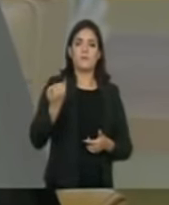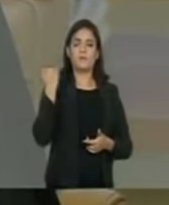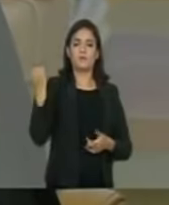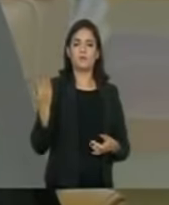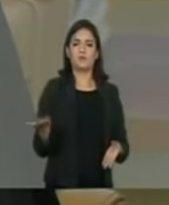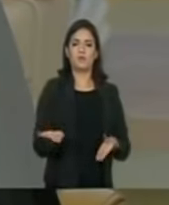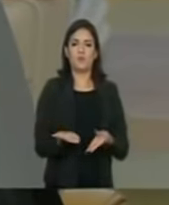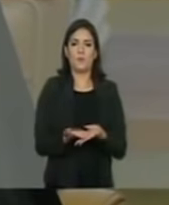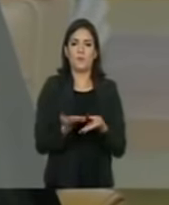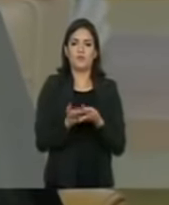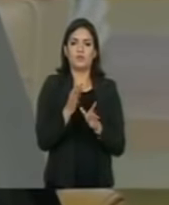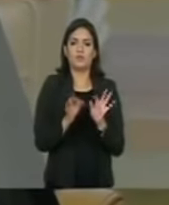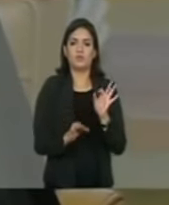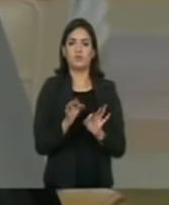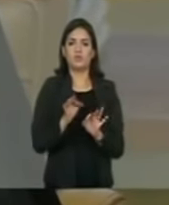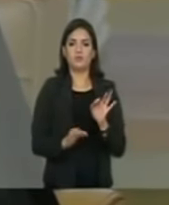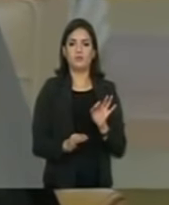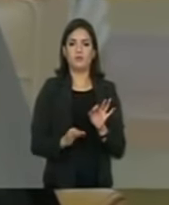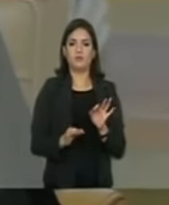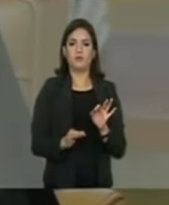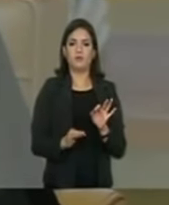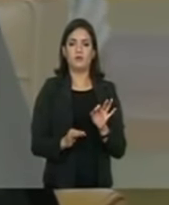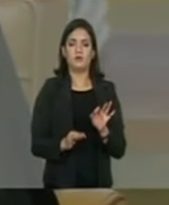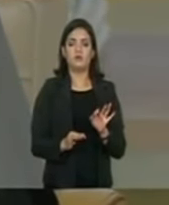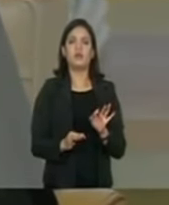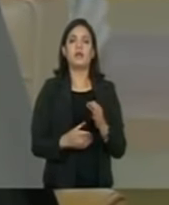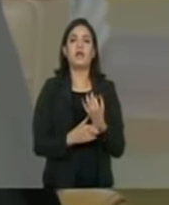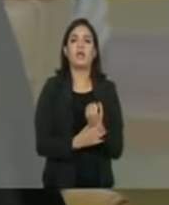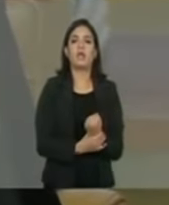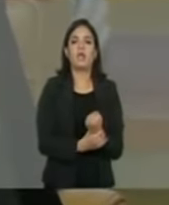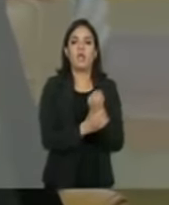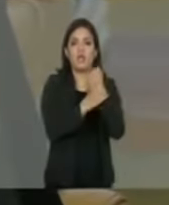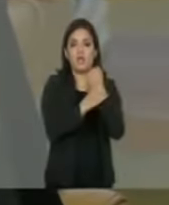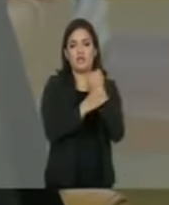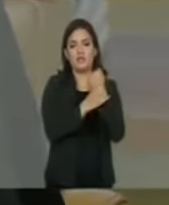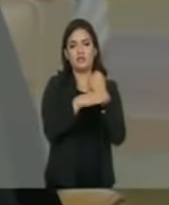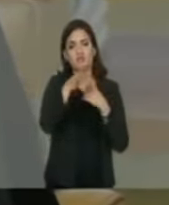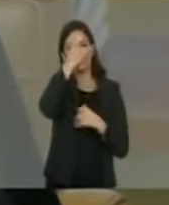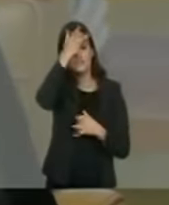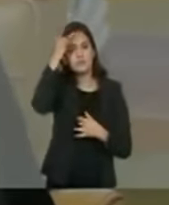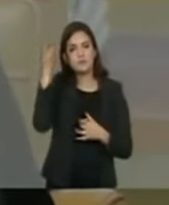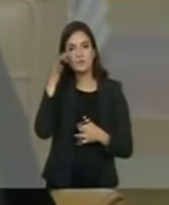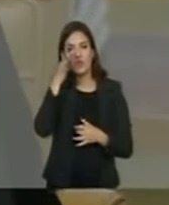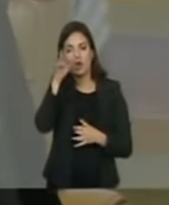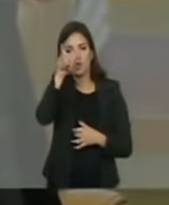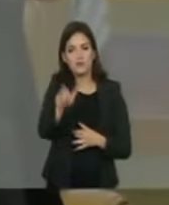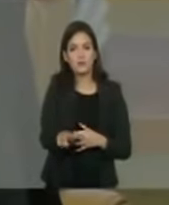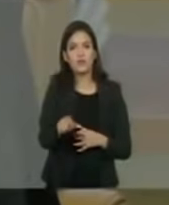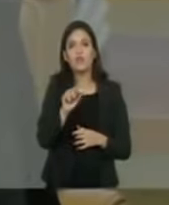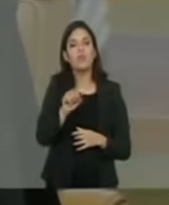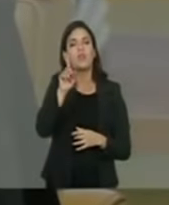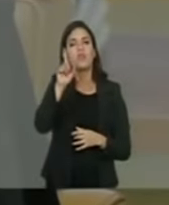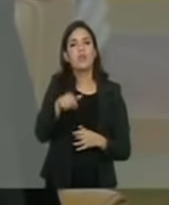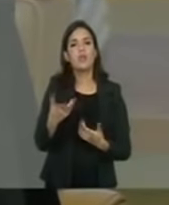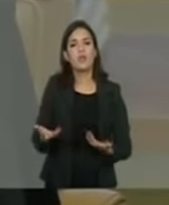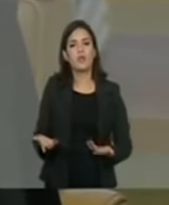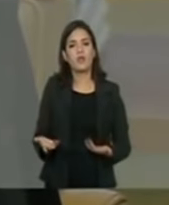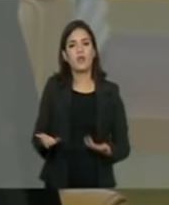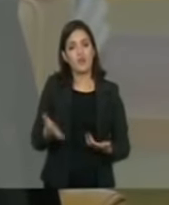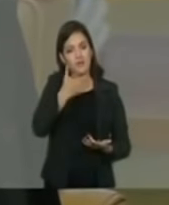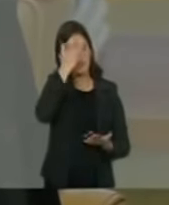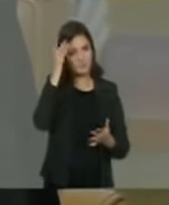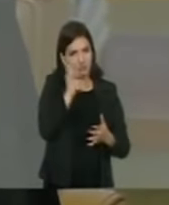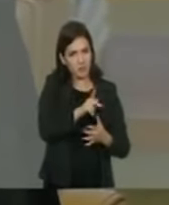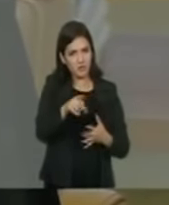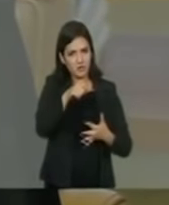judicial como aspas garantia dos acusados e quem são esses ilustres doutrinadores